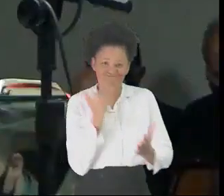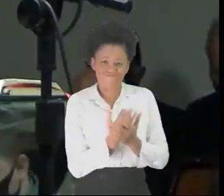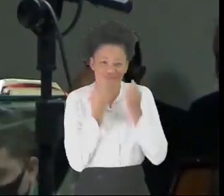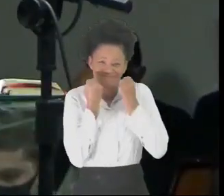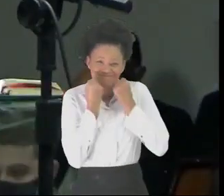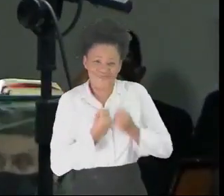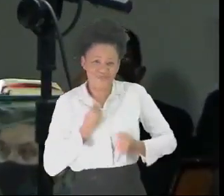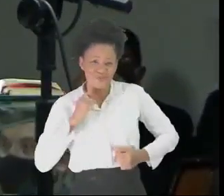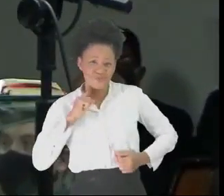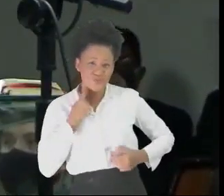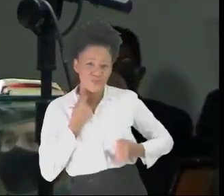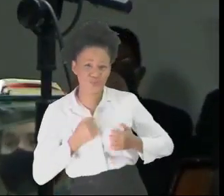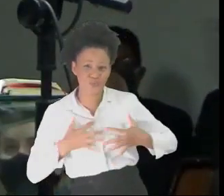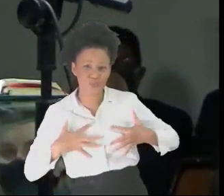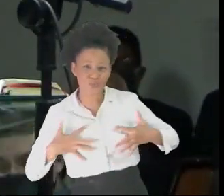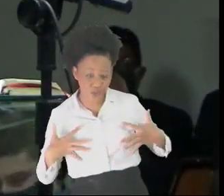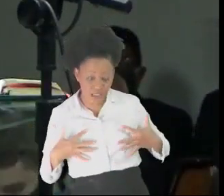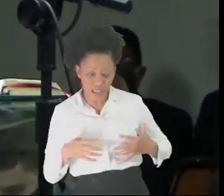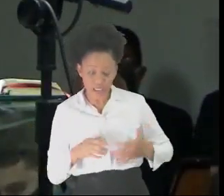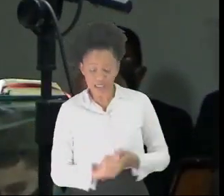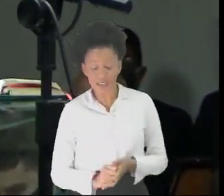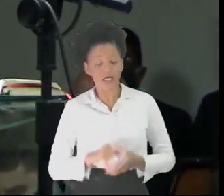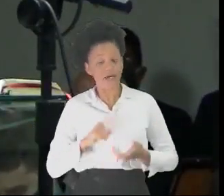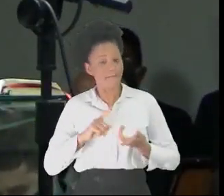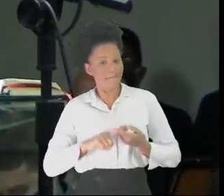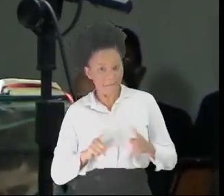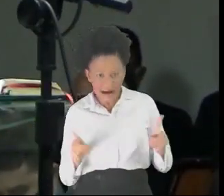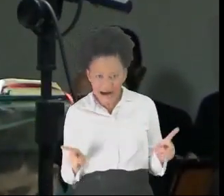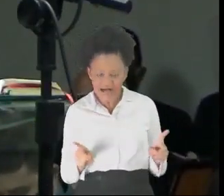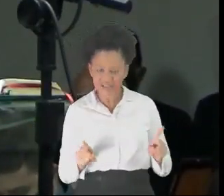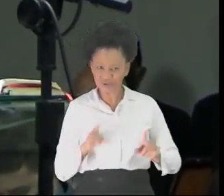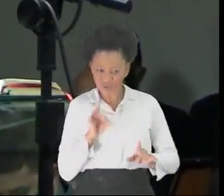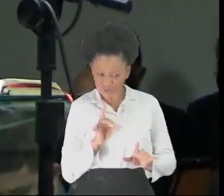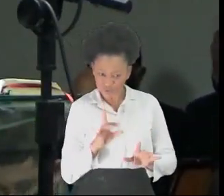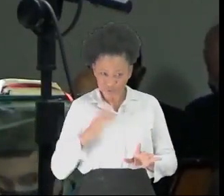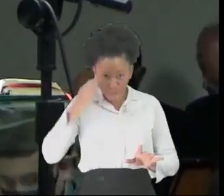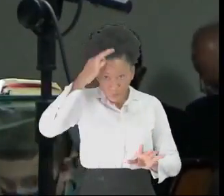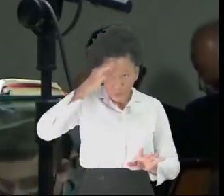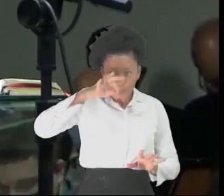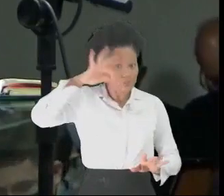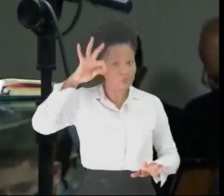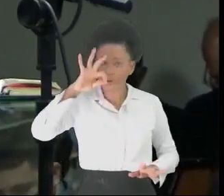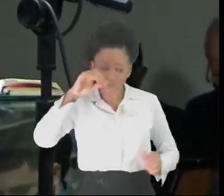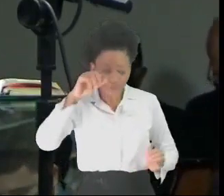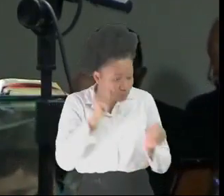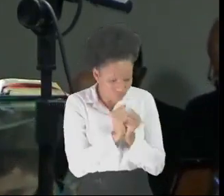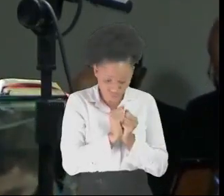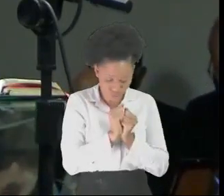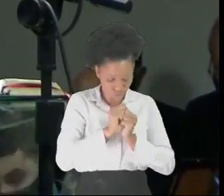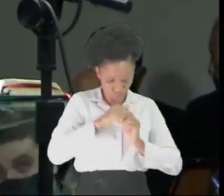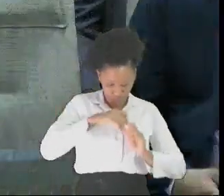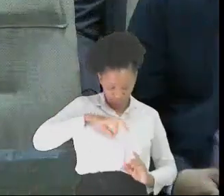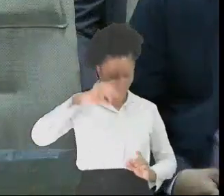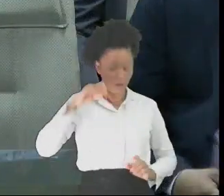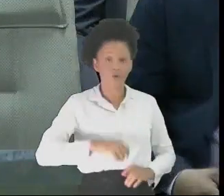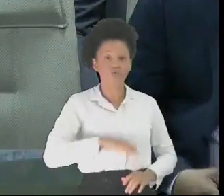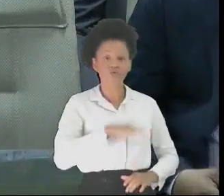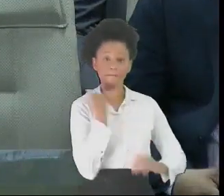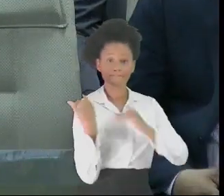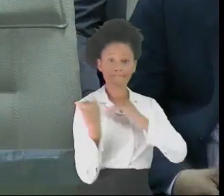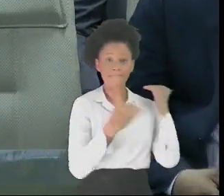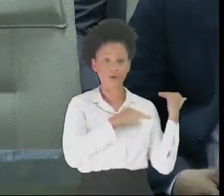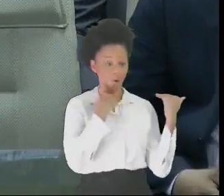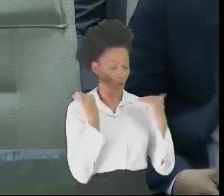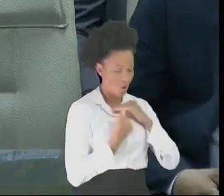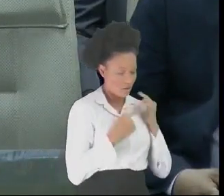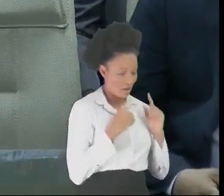Espírito Santo, ele vai subir, mas ele não vai só. Ele vai levar a igreja. Os que morreram em Cristo ressuscitarão